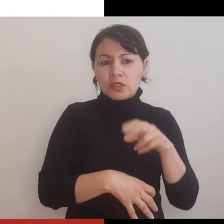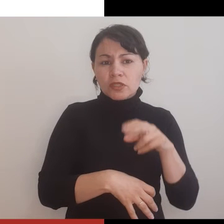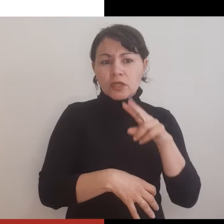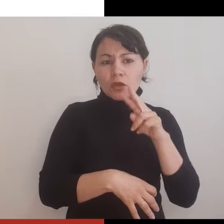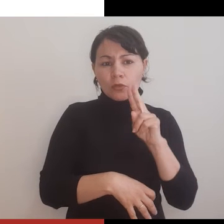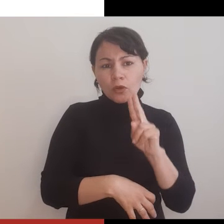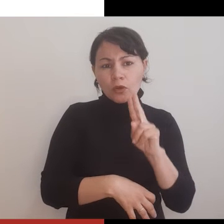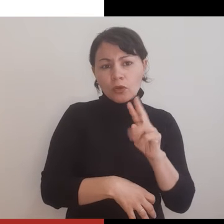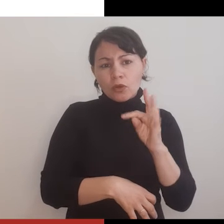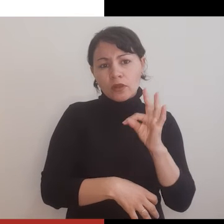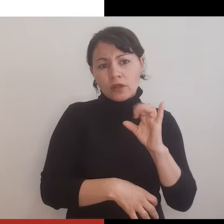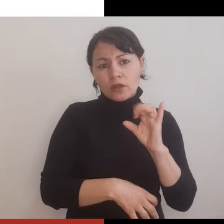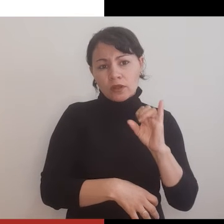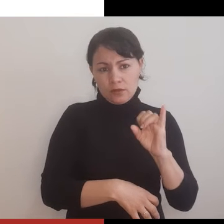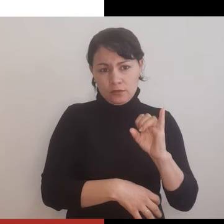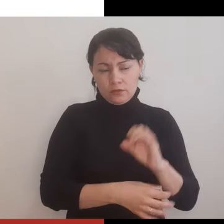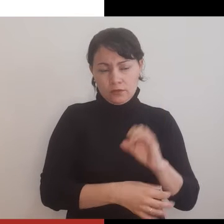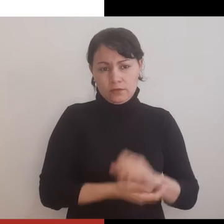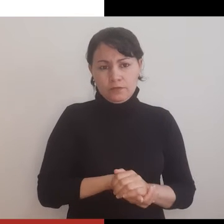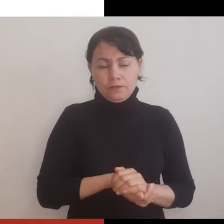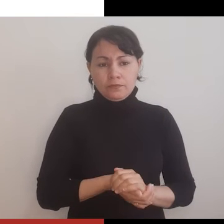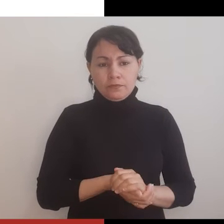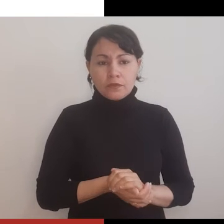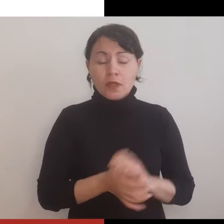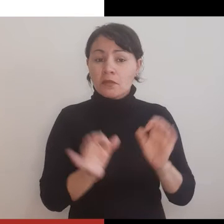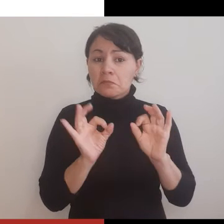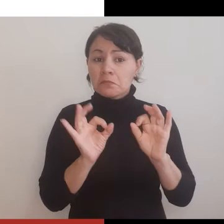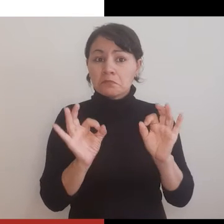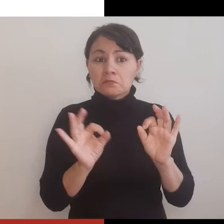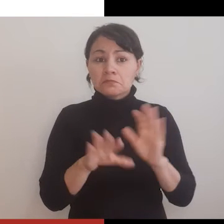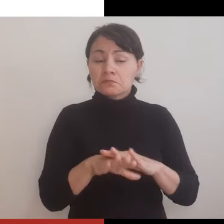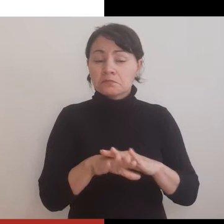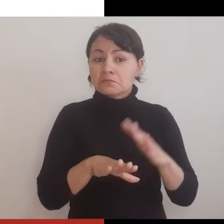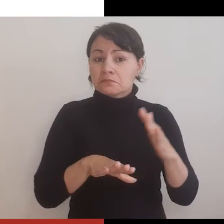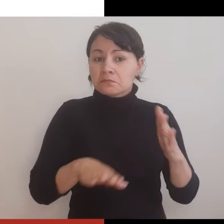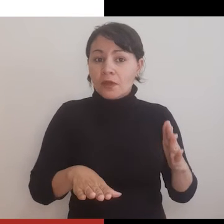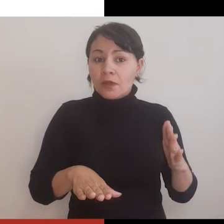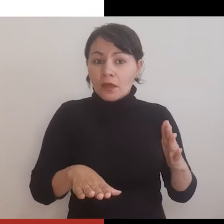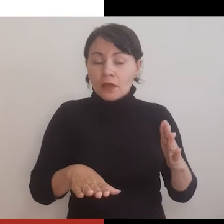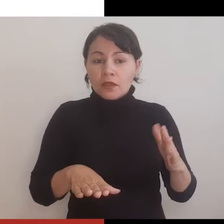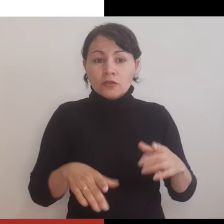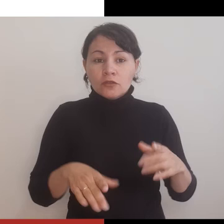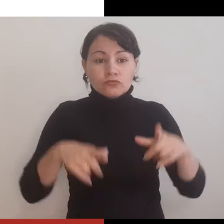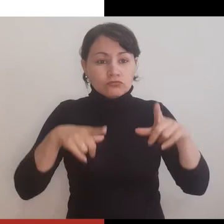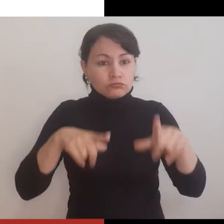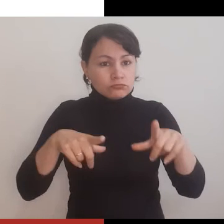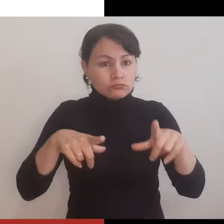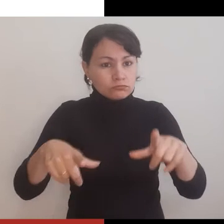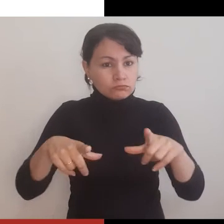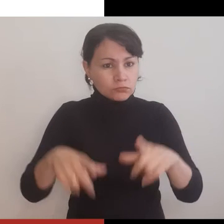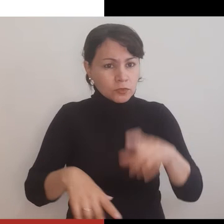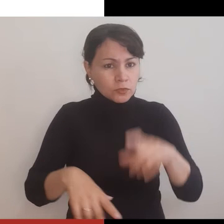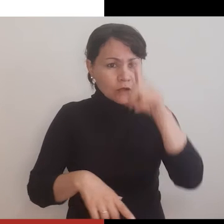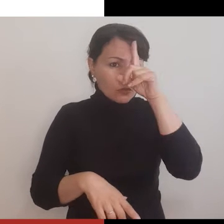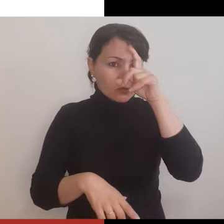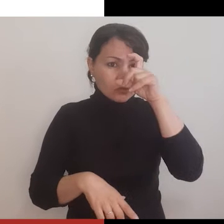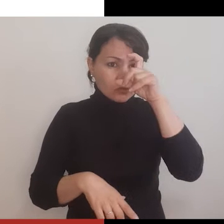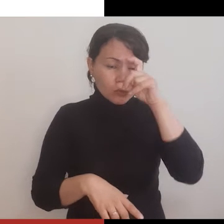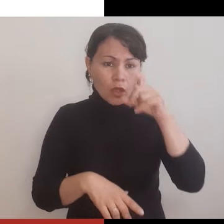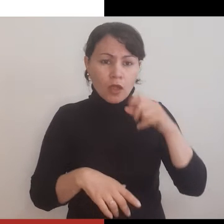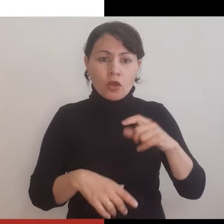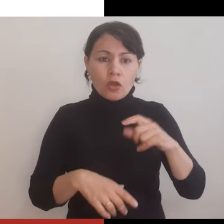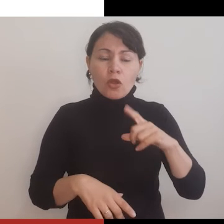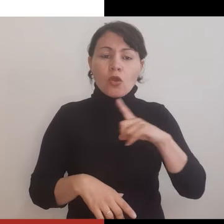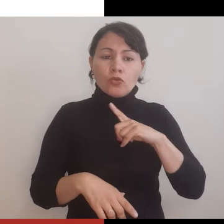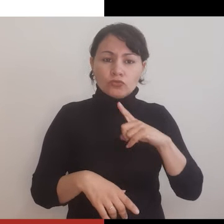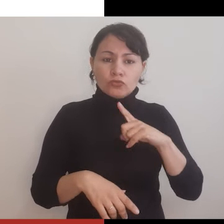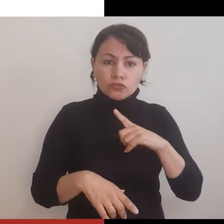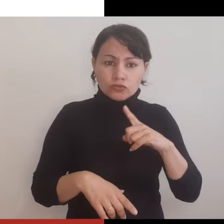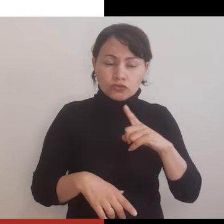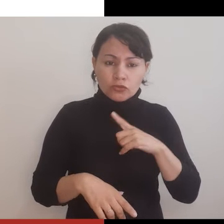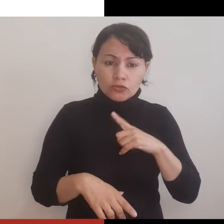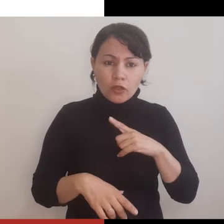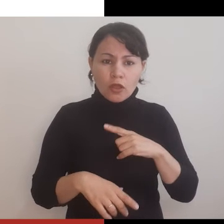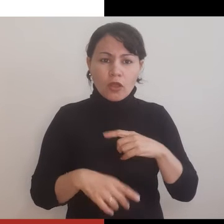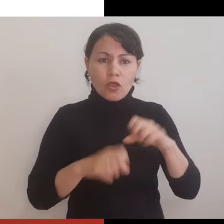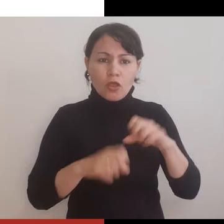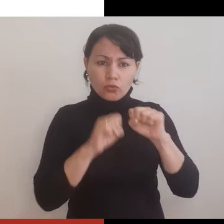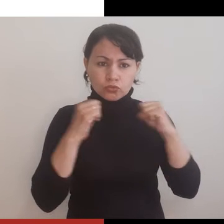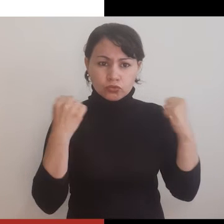terapia intensiva. Nada mais é do que um ambiente hospitalar onde você possui um